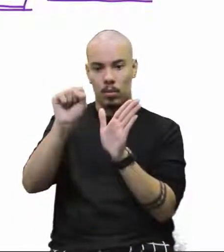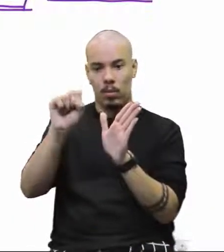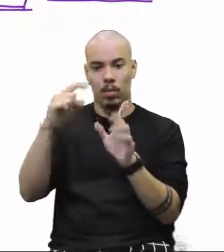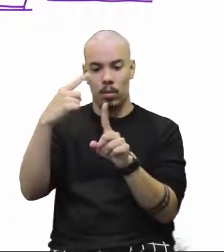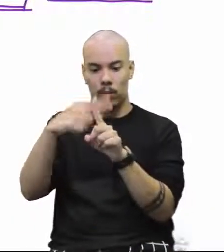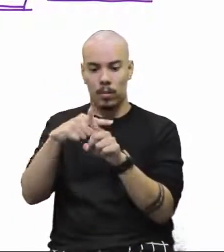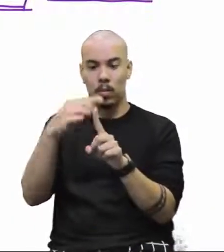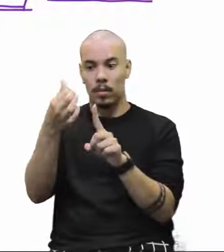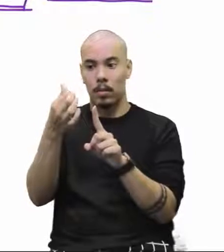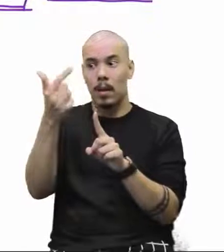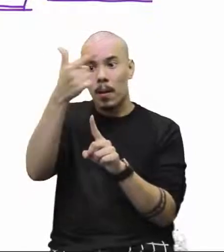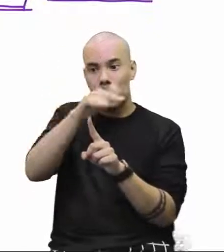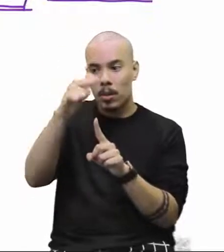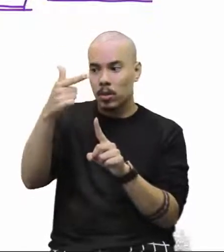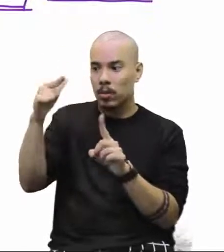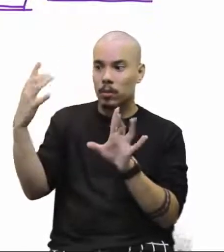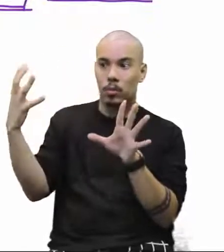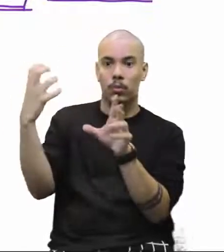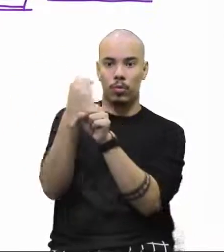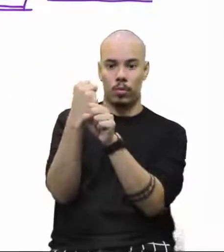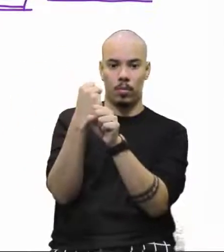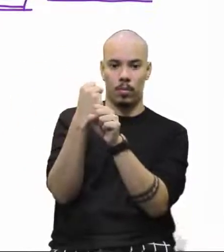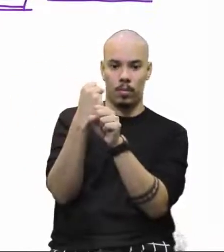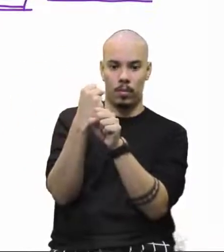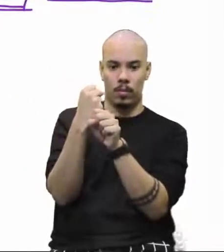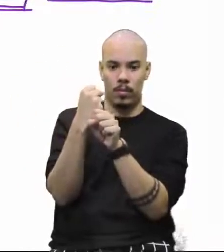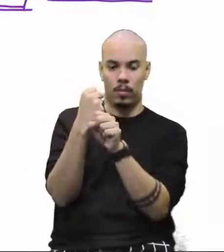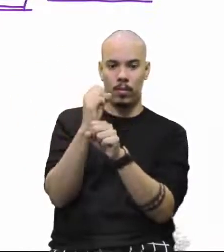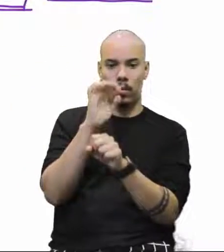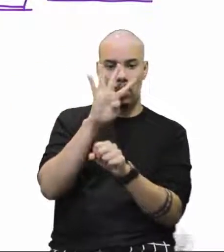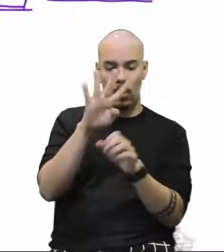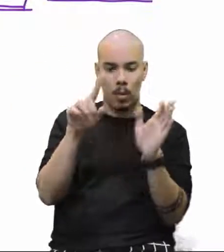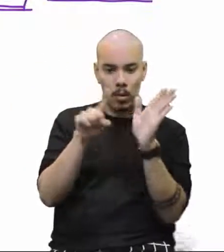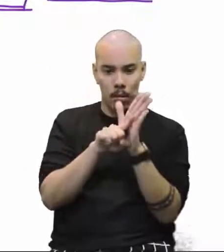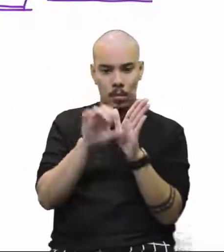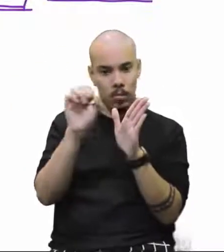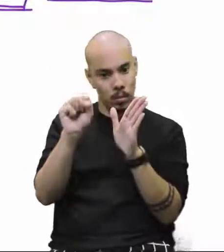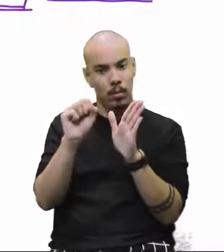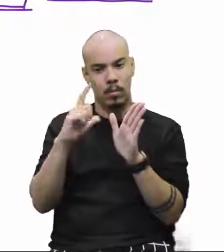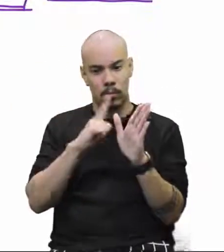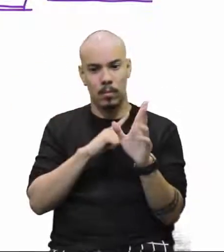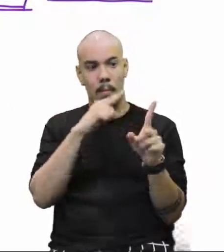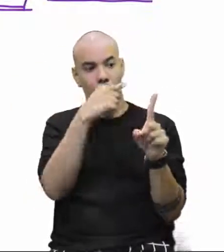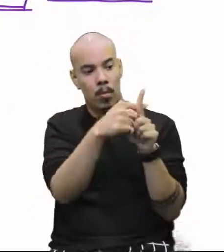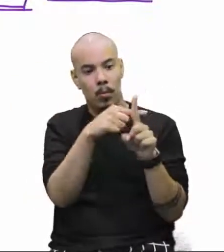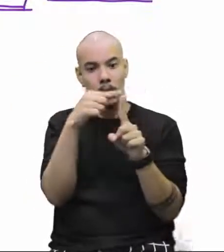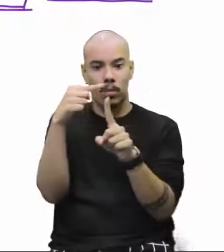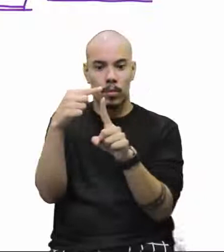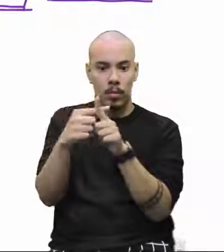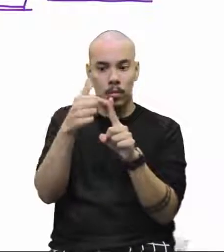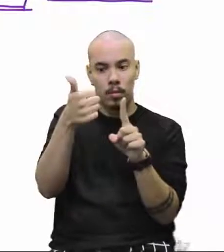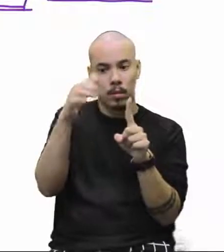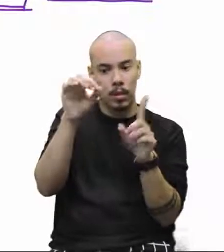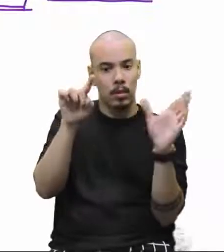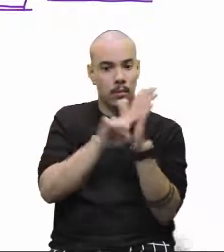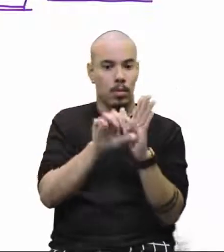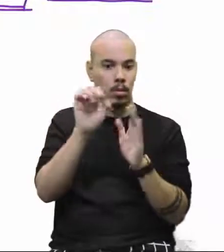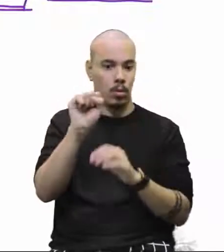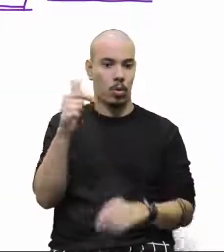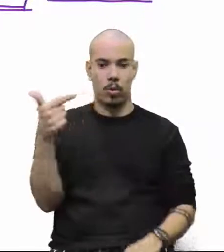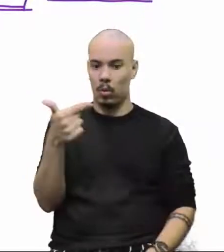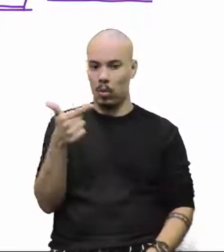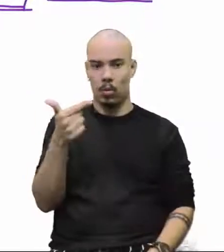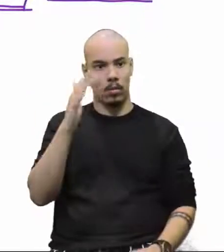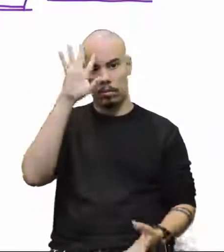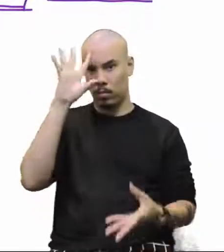vai ter 4 menos 8 mais 6. Dá para perceber que dois valores são positivos. É 10 menos 8,